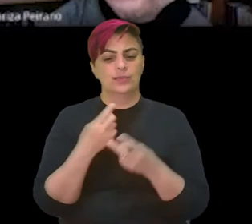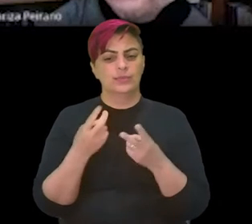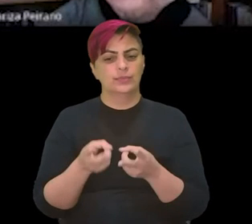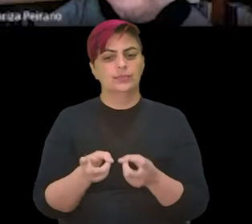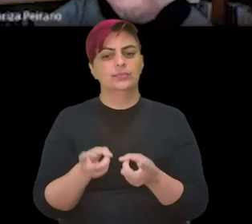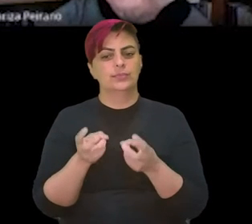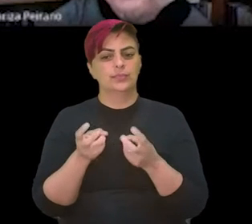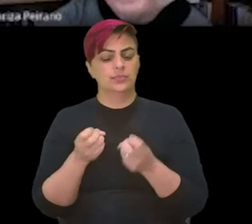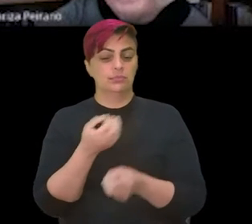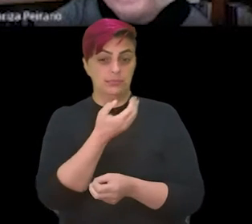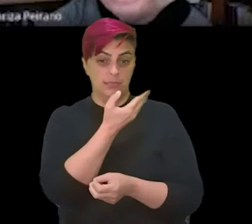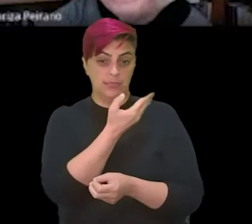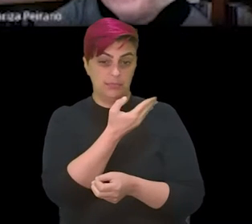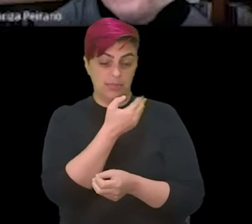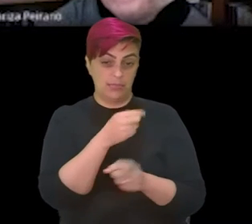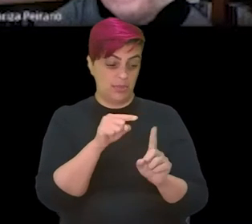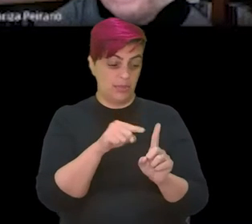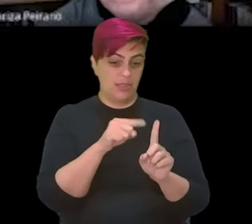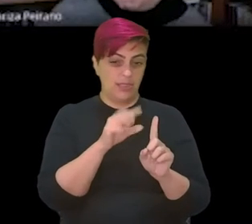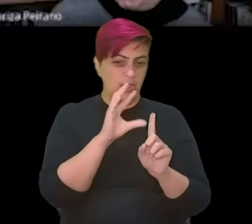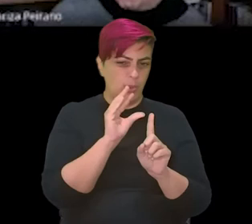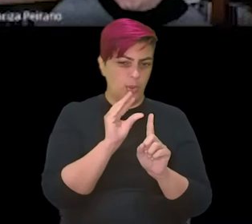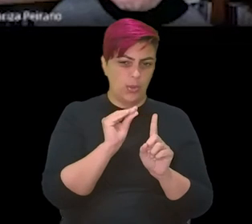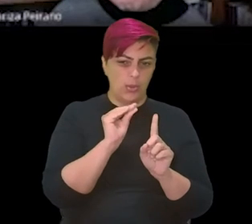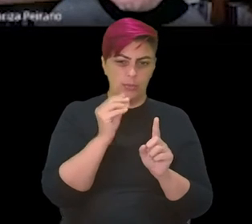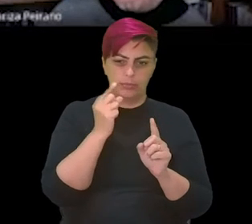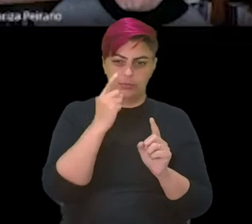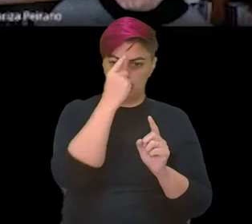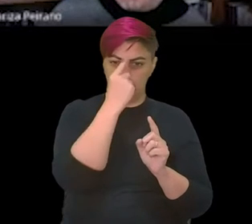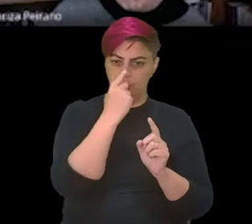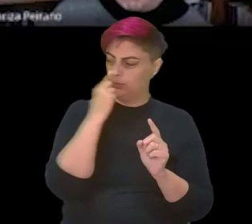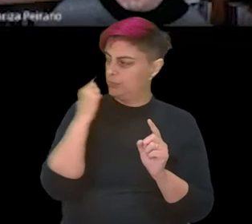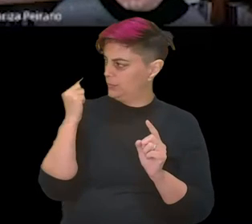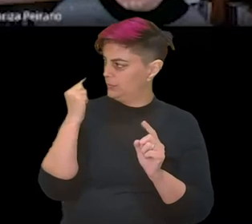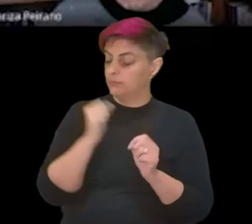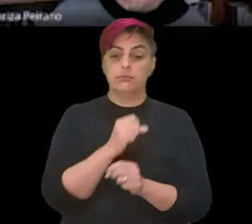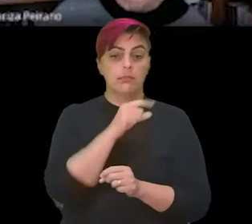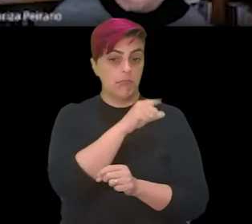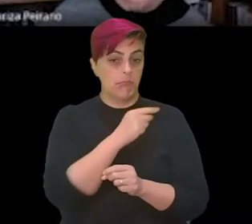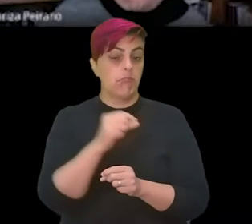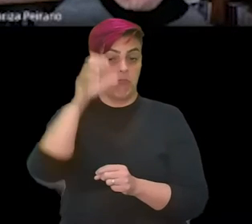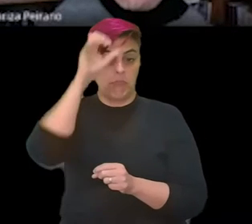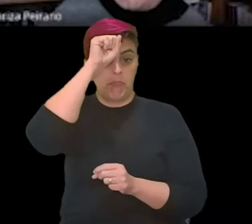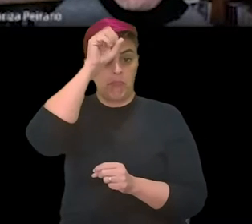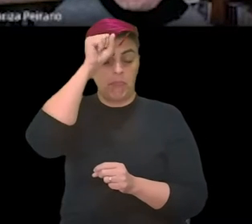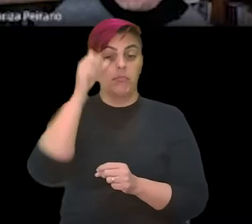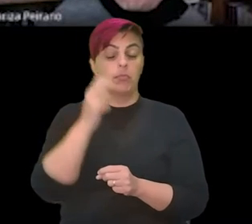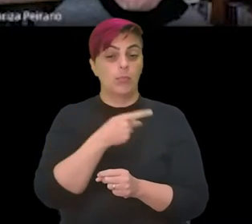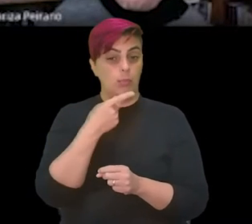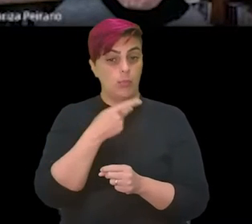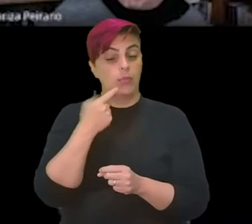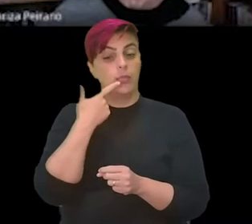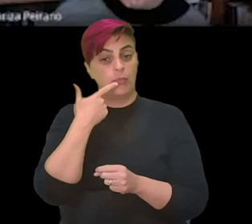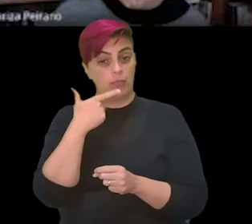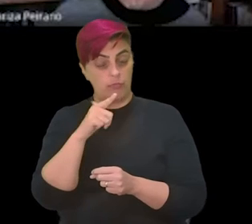entre o etnógrafo no escuro, de perfil. No campo, ele aprendeu a falar a língua coloquial